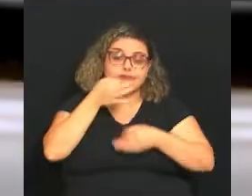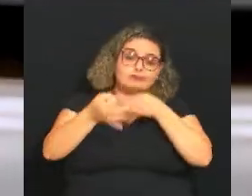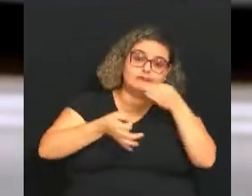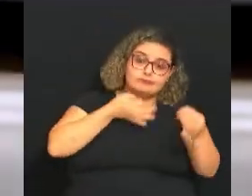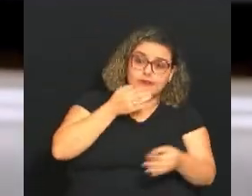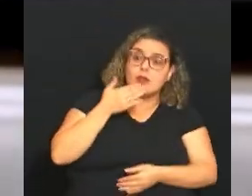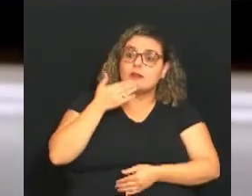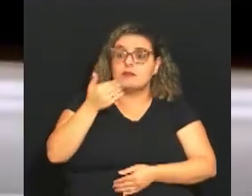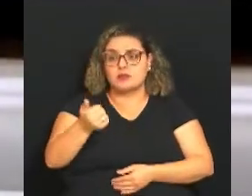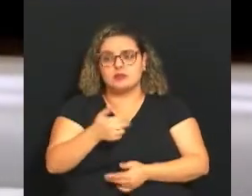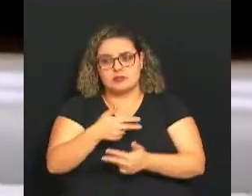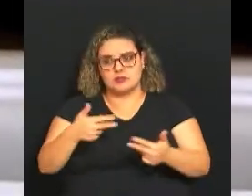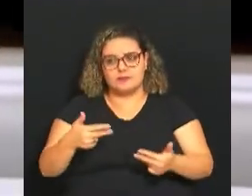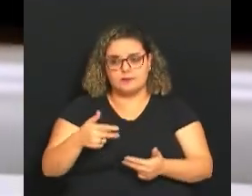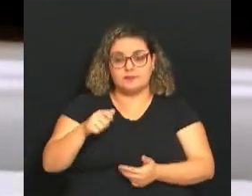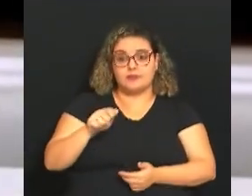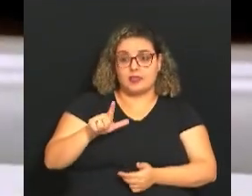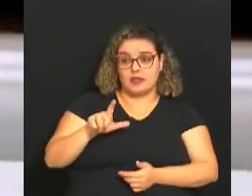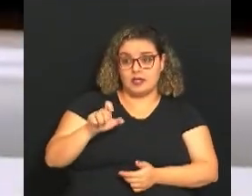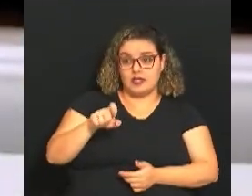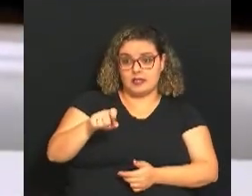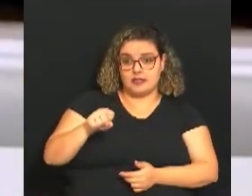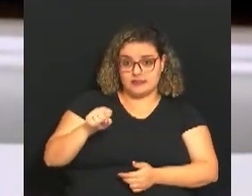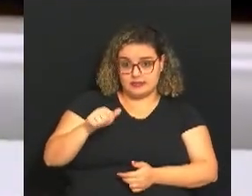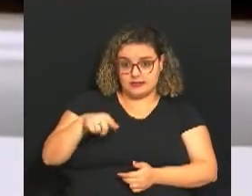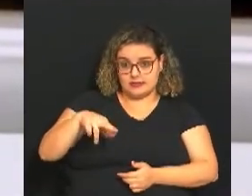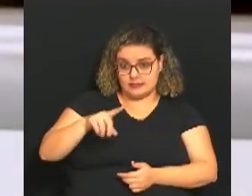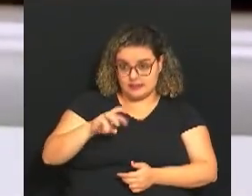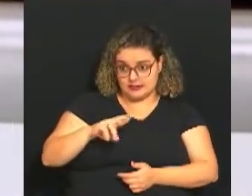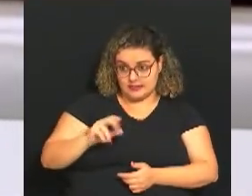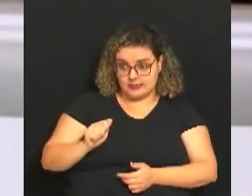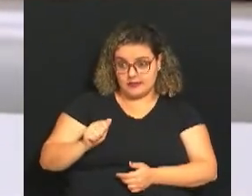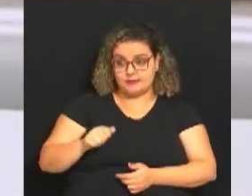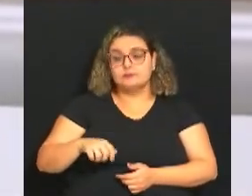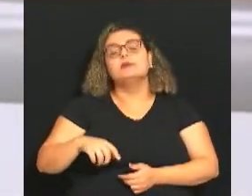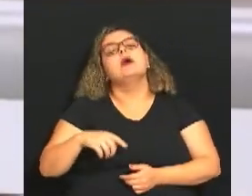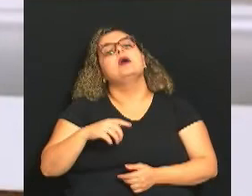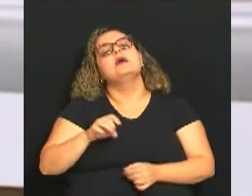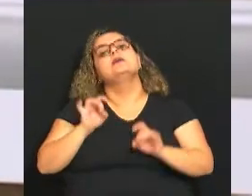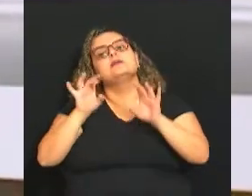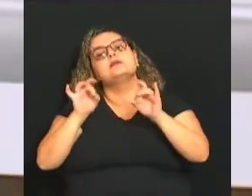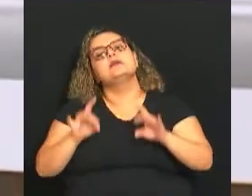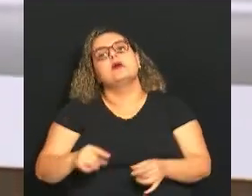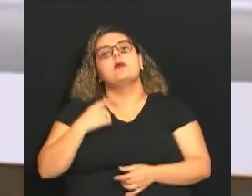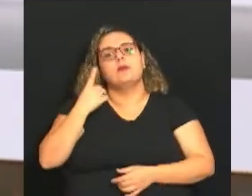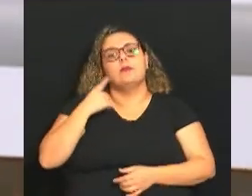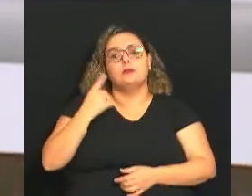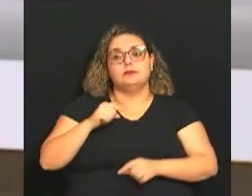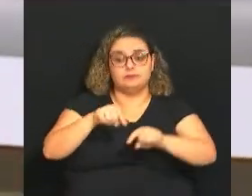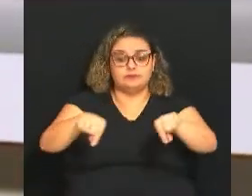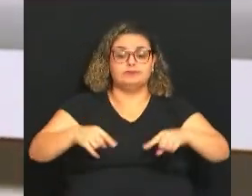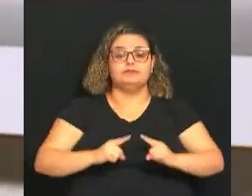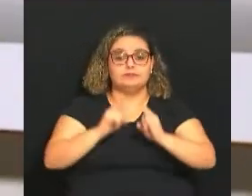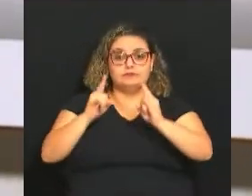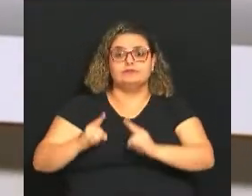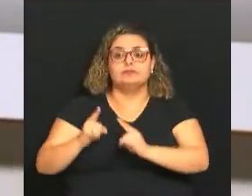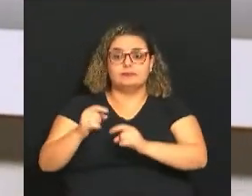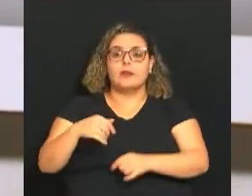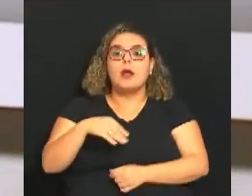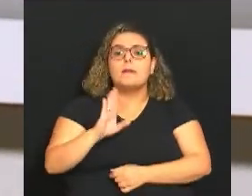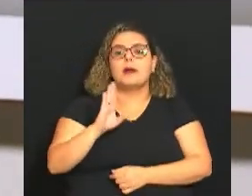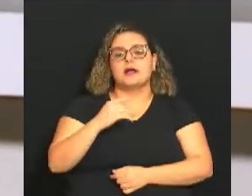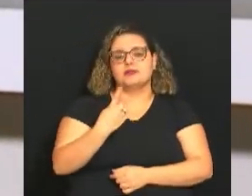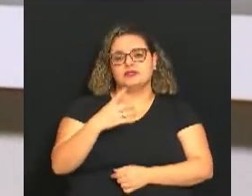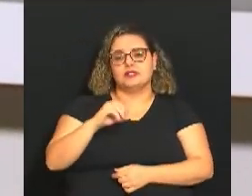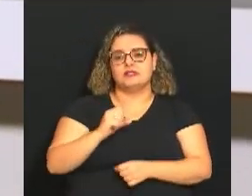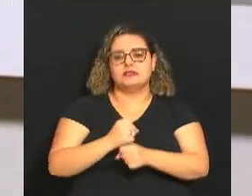cobranças. Alessandra Bravo, advogada especializada em direito condominial, trabalha na área há mais de uma década, comenta sobre as